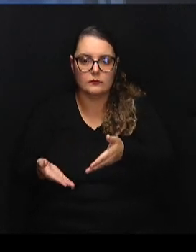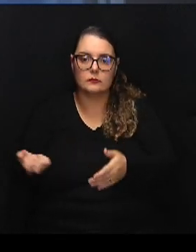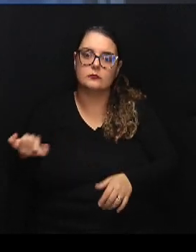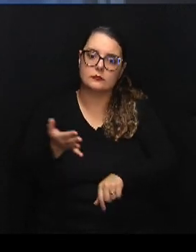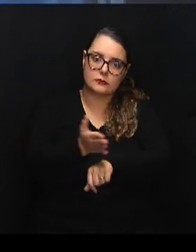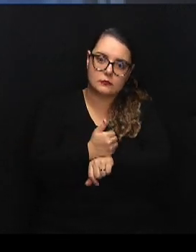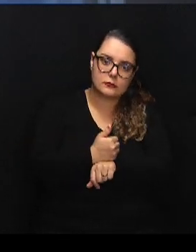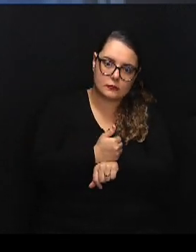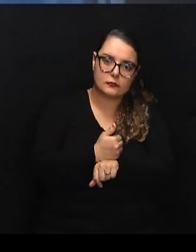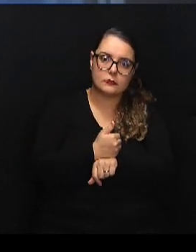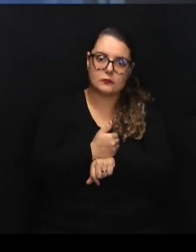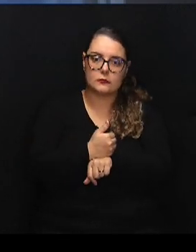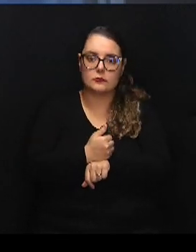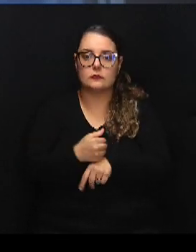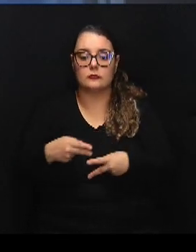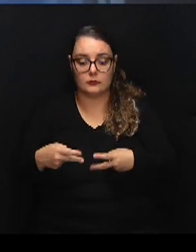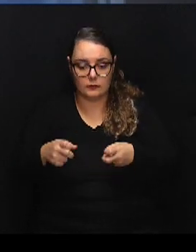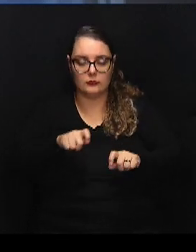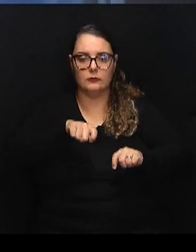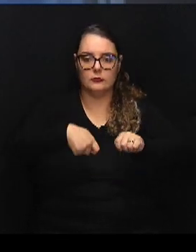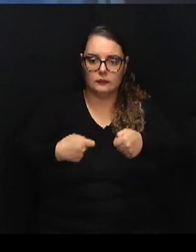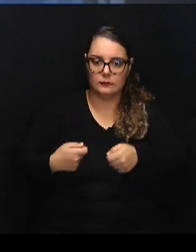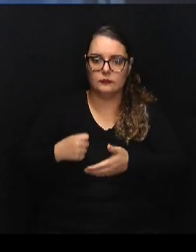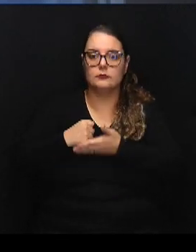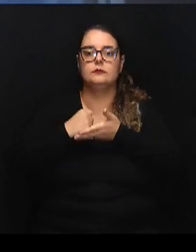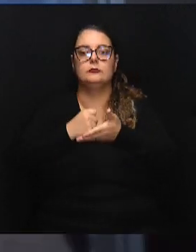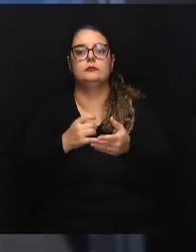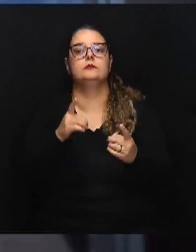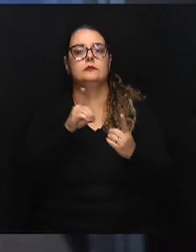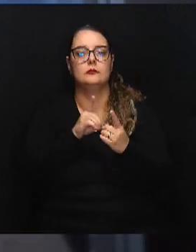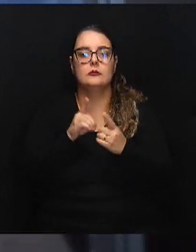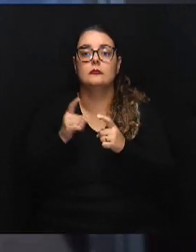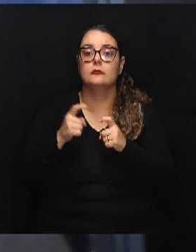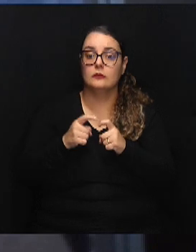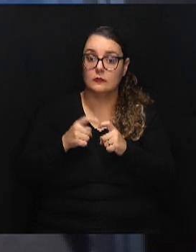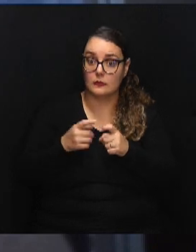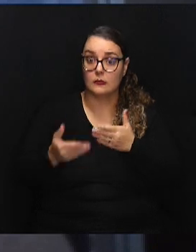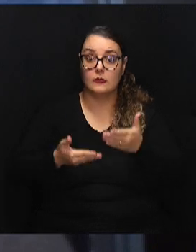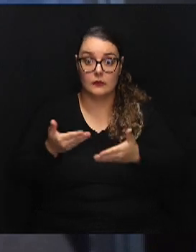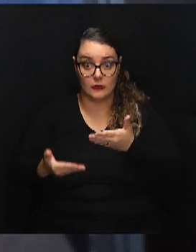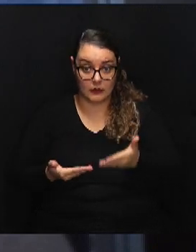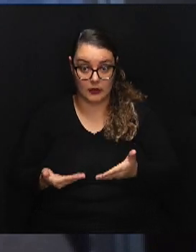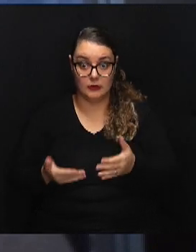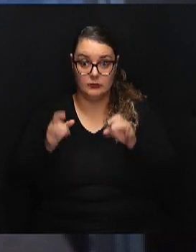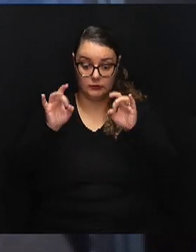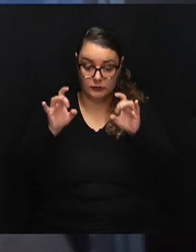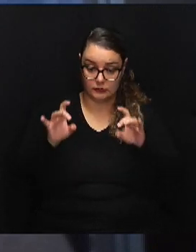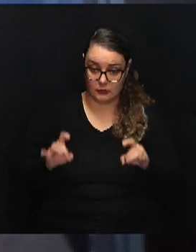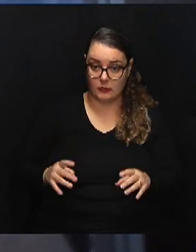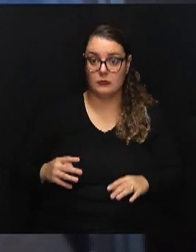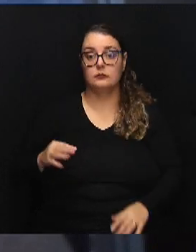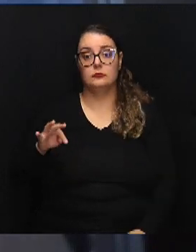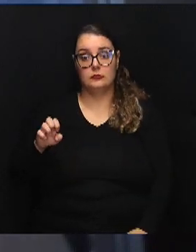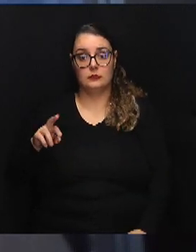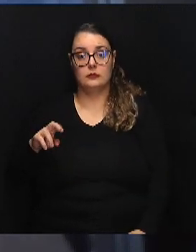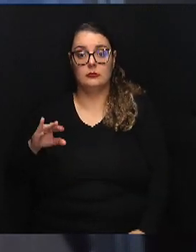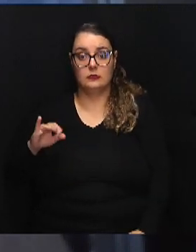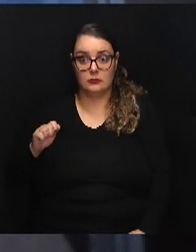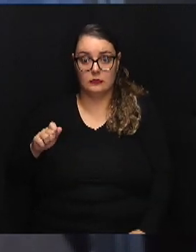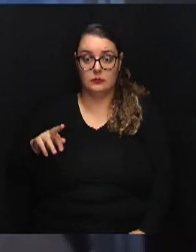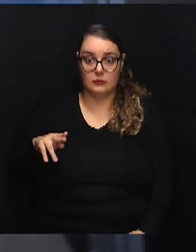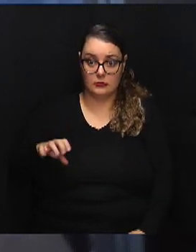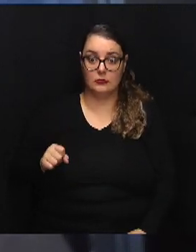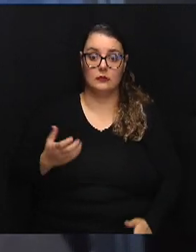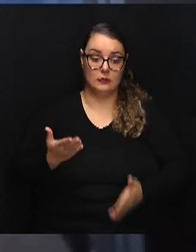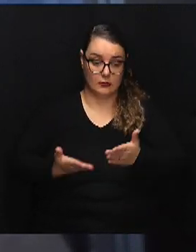antes reconhecer os sinais, levar para atendimento médico em serviços especializados, terciários, para que o tratamento possa